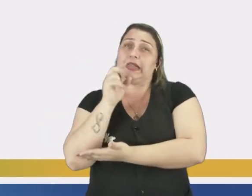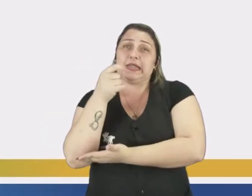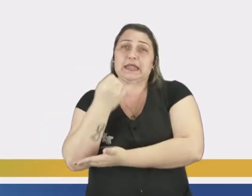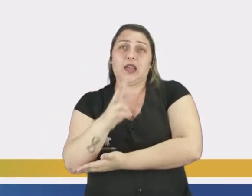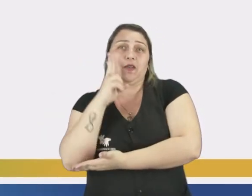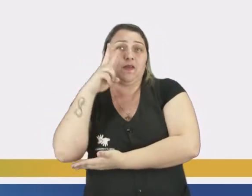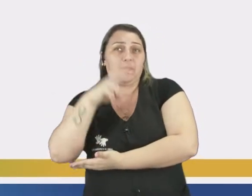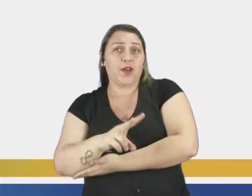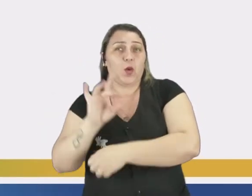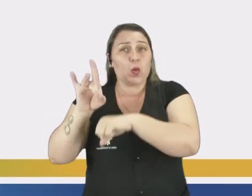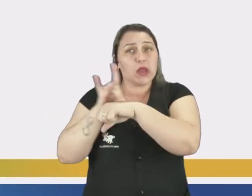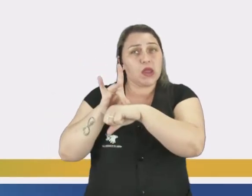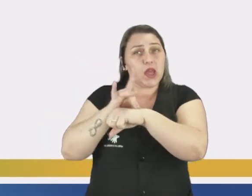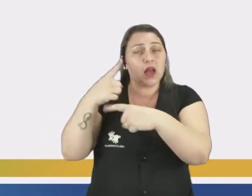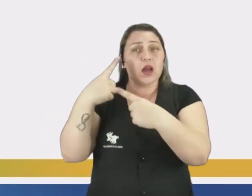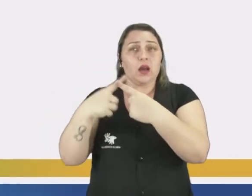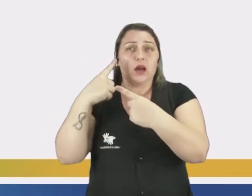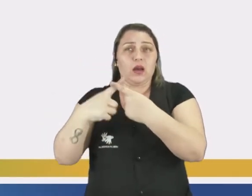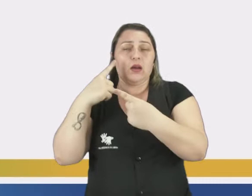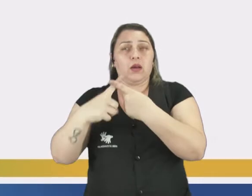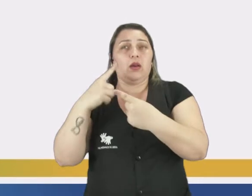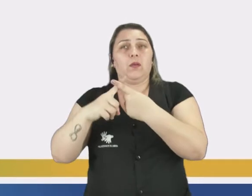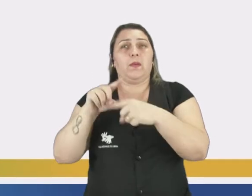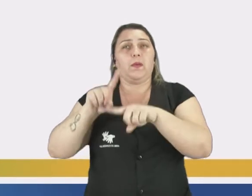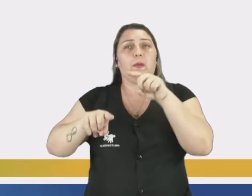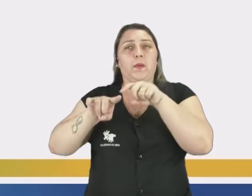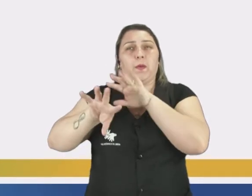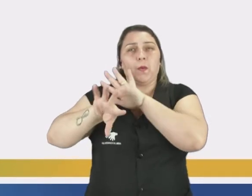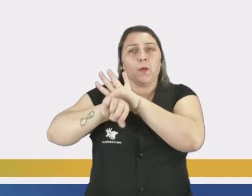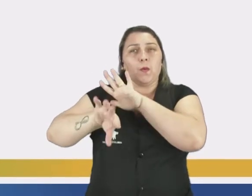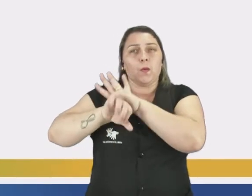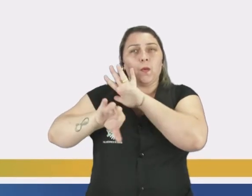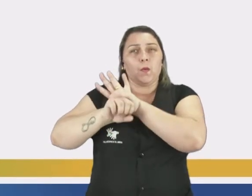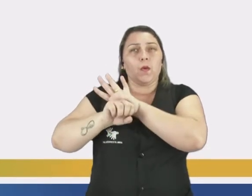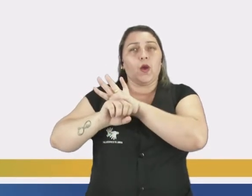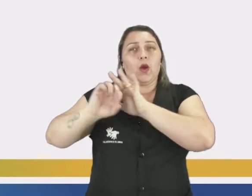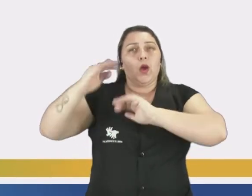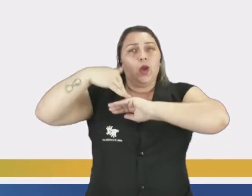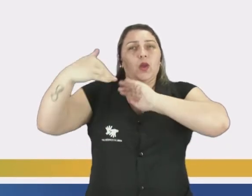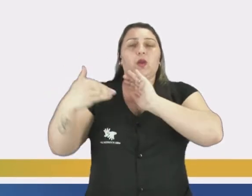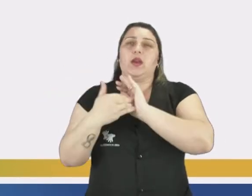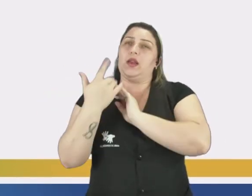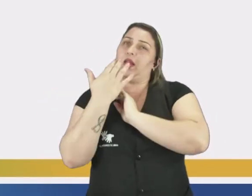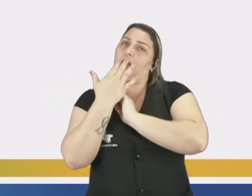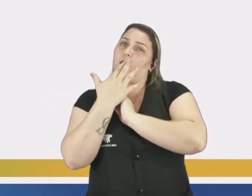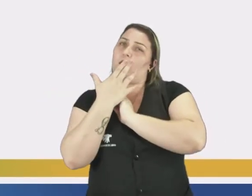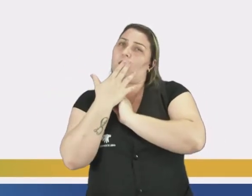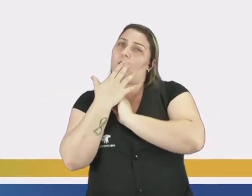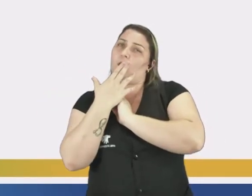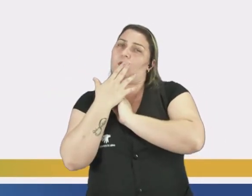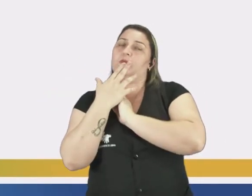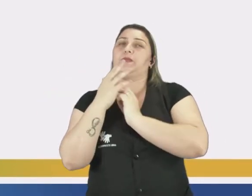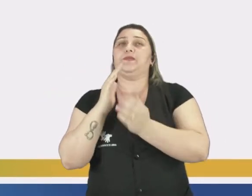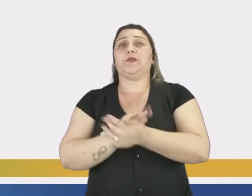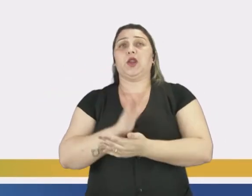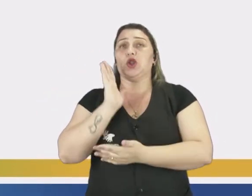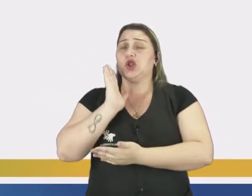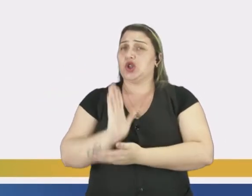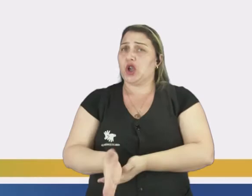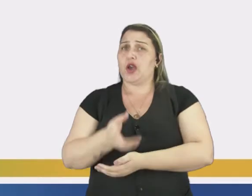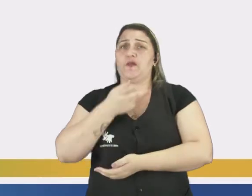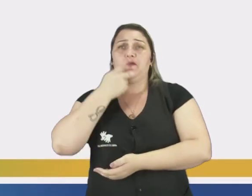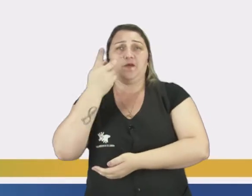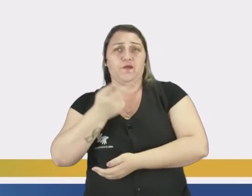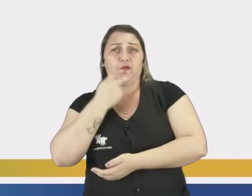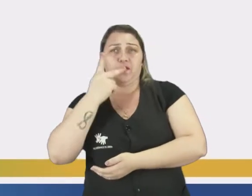a cor negra, é porque o objeto absorveu todas as cores que incidem sobre ele. Então, já falado, a gente enxerga